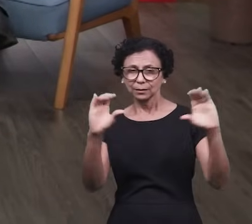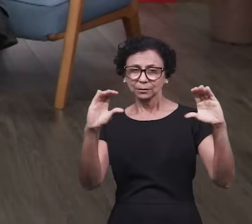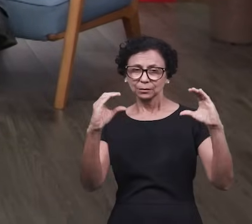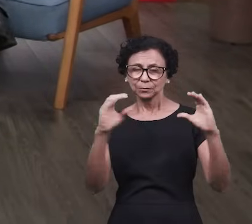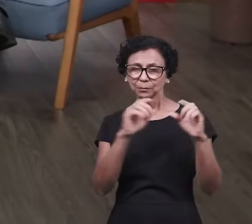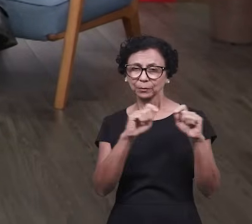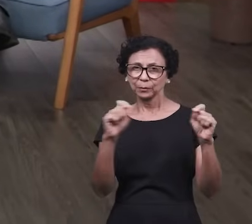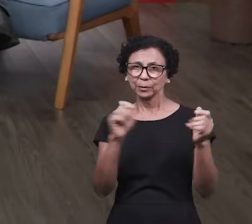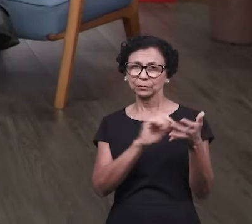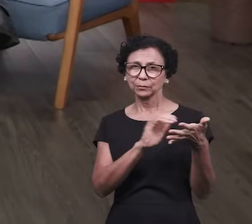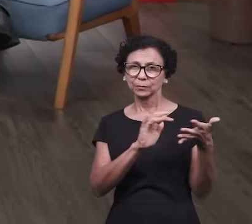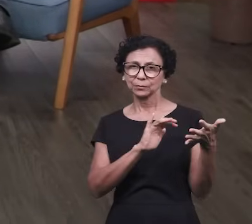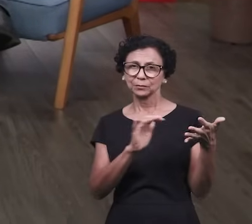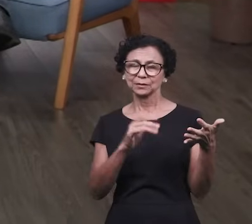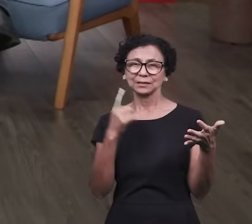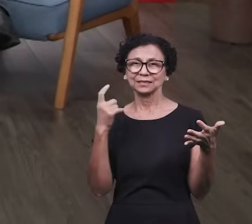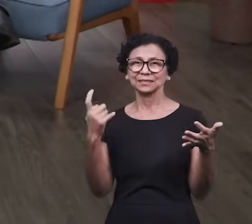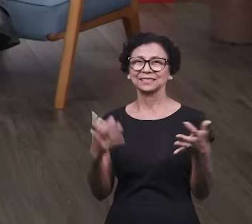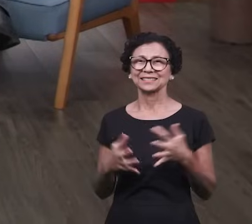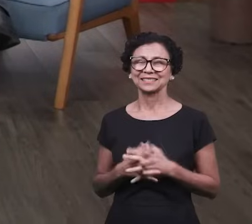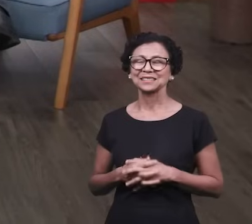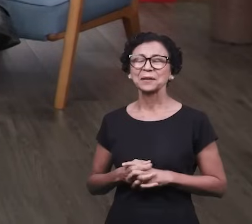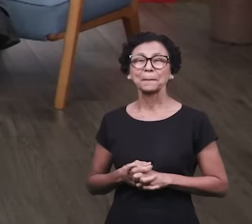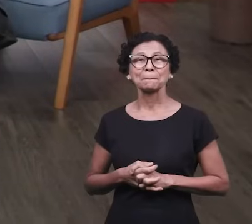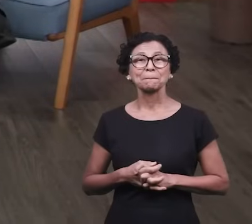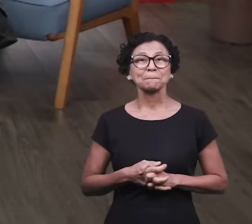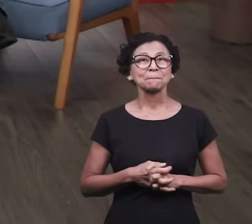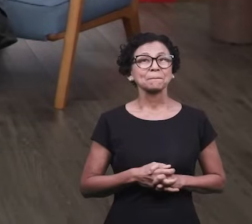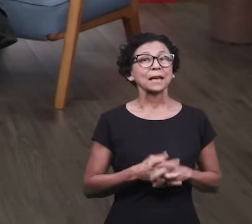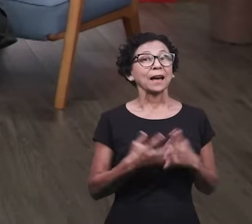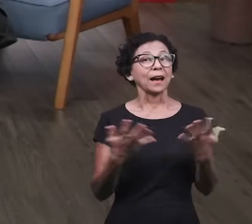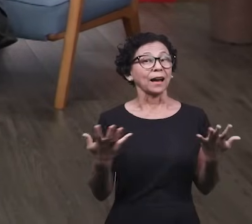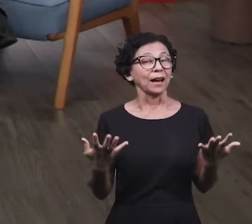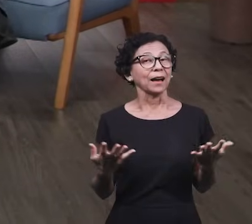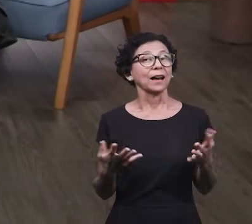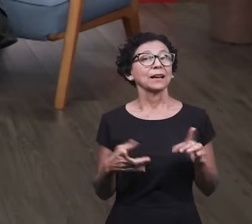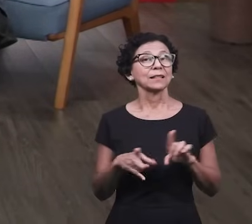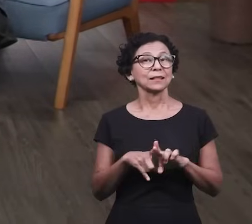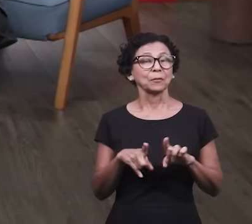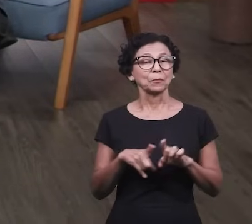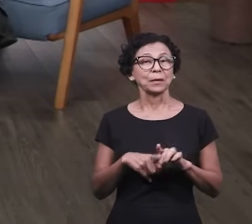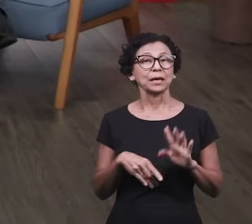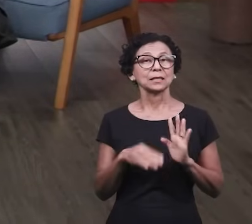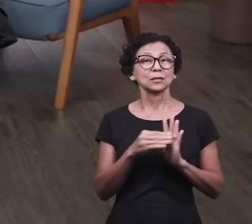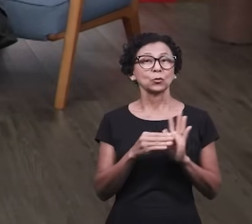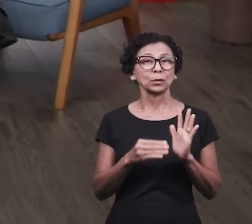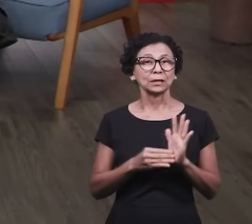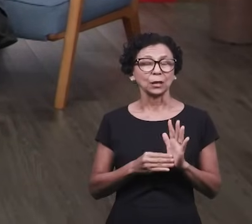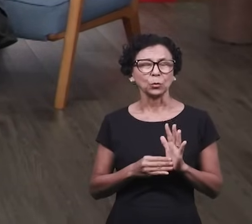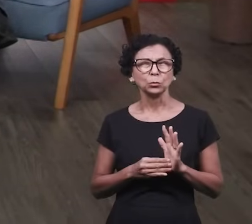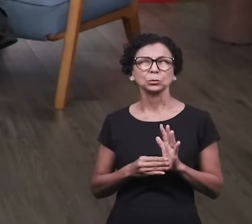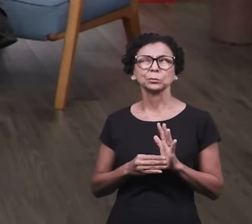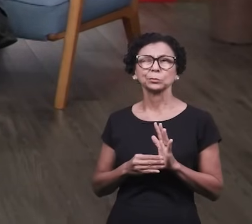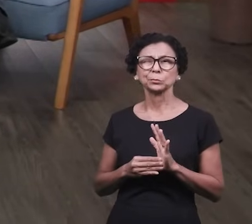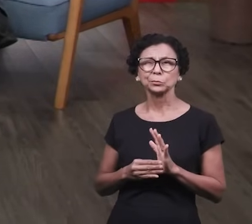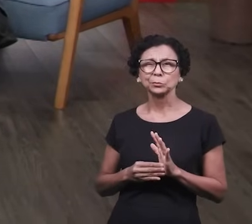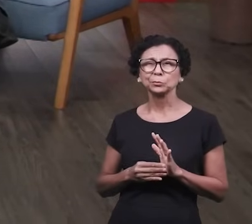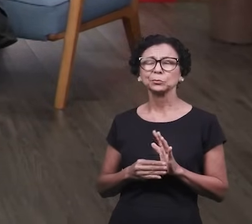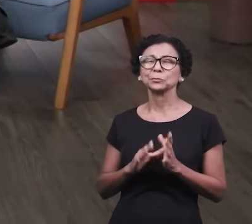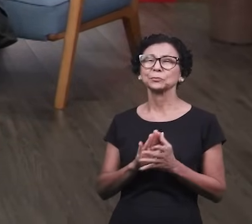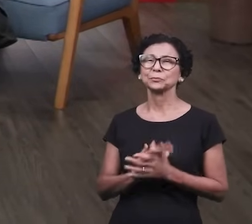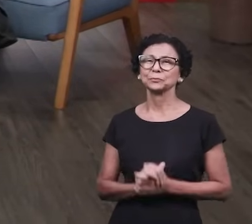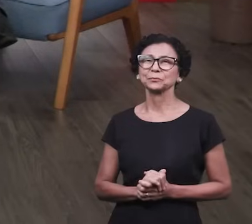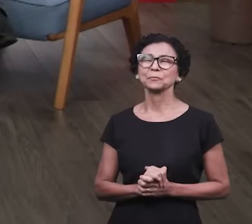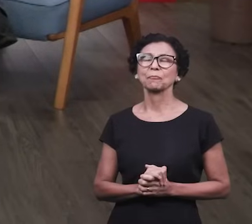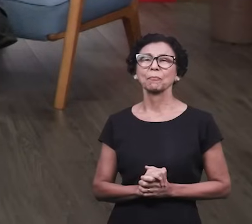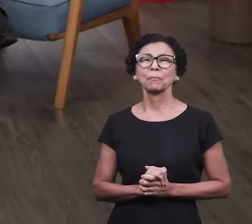você escrever nos comentários. Isso é muito interessante, isso ajuda inclusive a fazer com que esse conteúdo seja mais relevante para a plataforma e seja